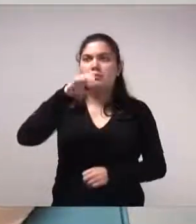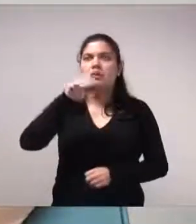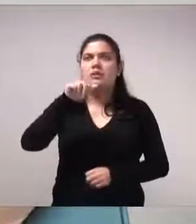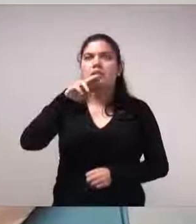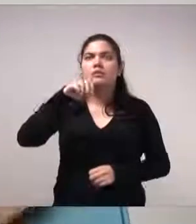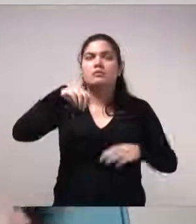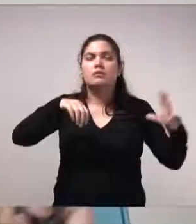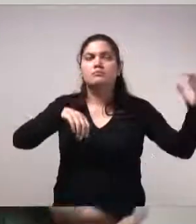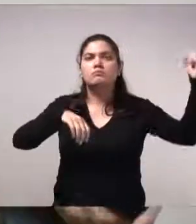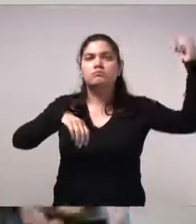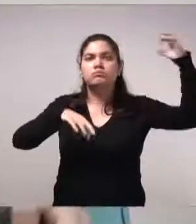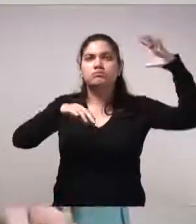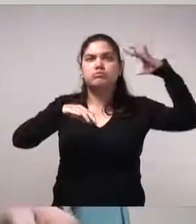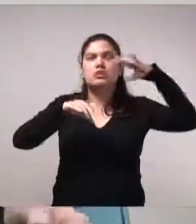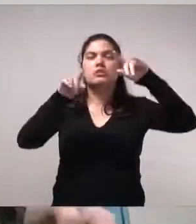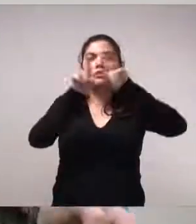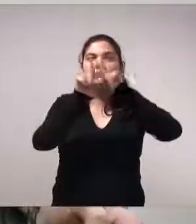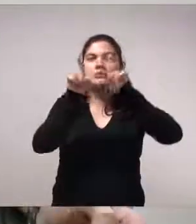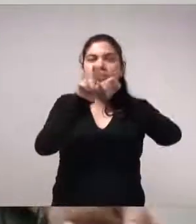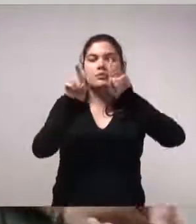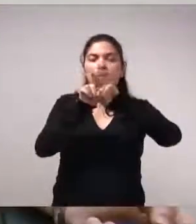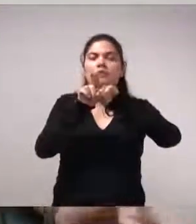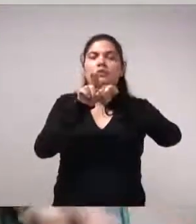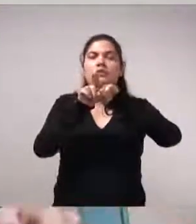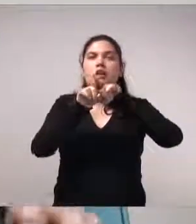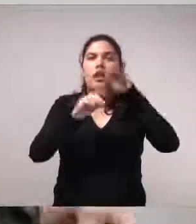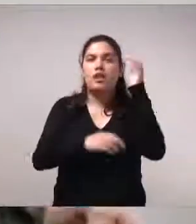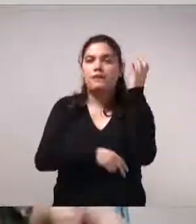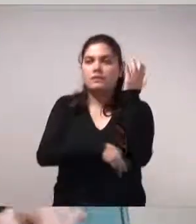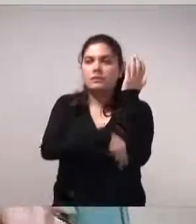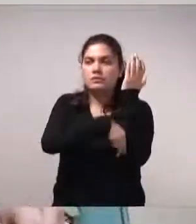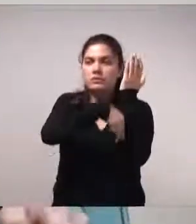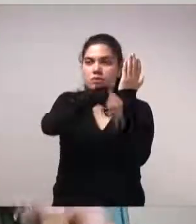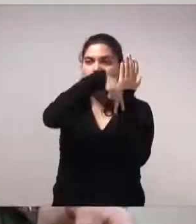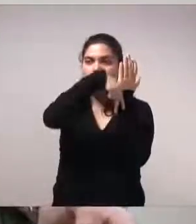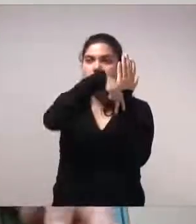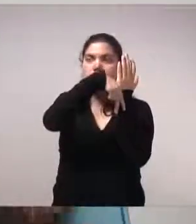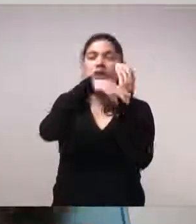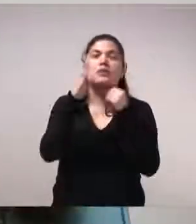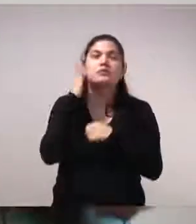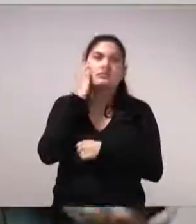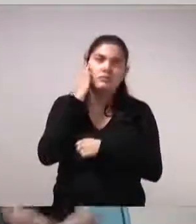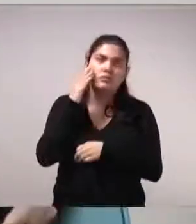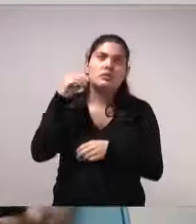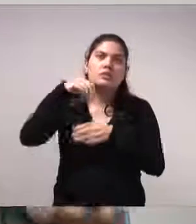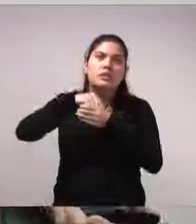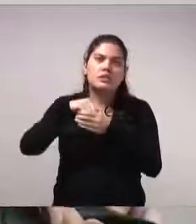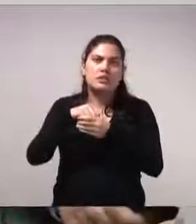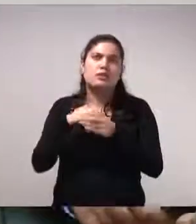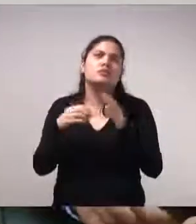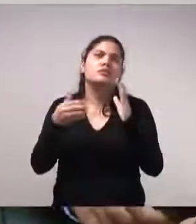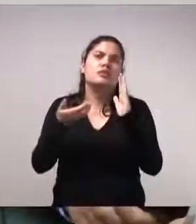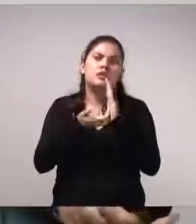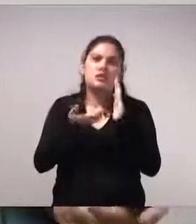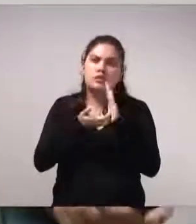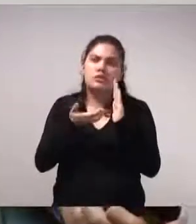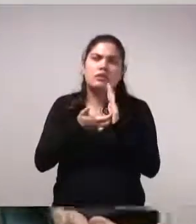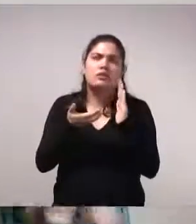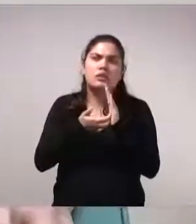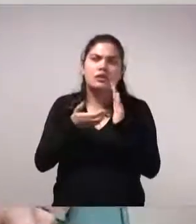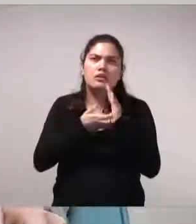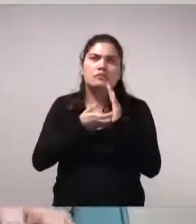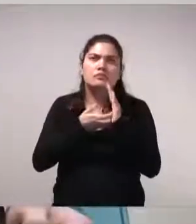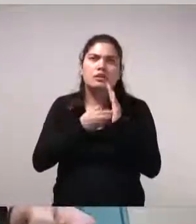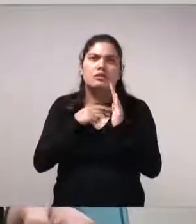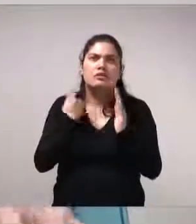ar-condicionado e de elevadores. É sabido, pela literatura e lá na Câmara, inclusive por medições, assim, a